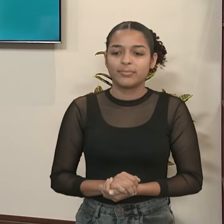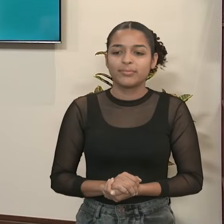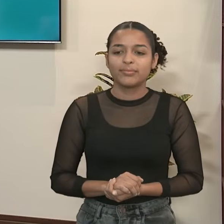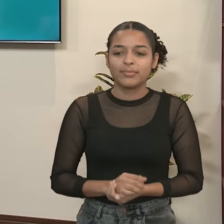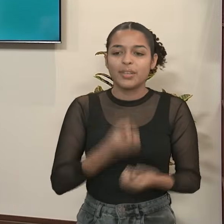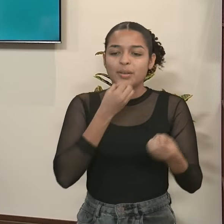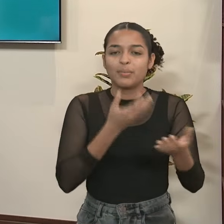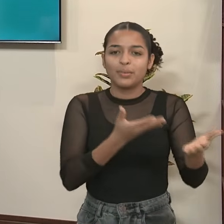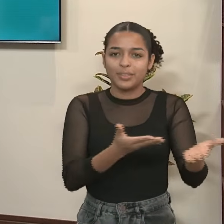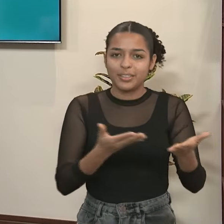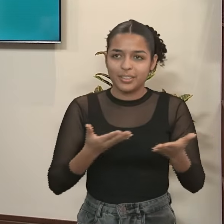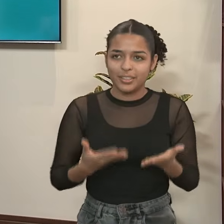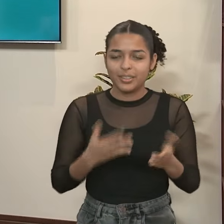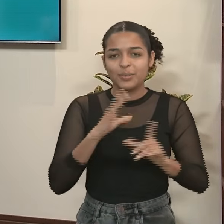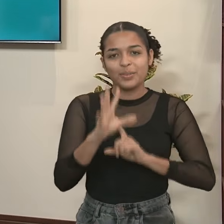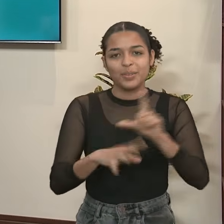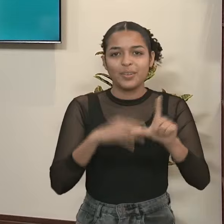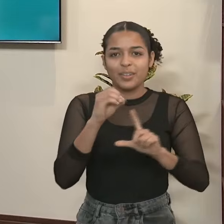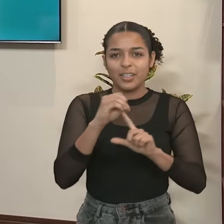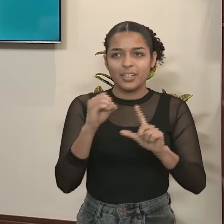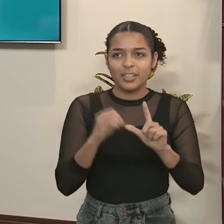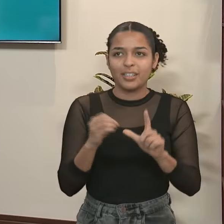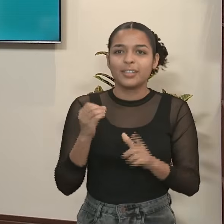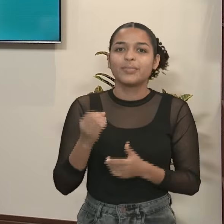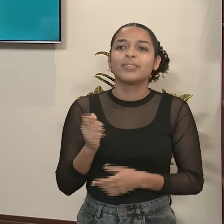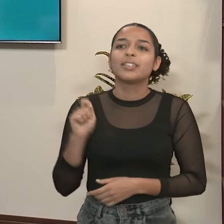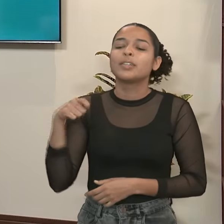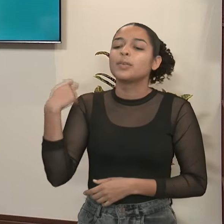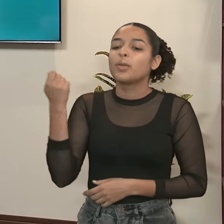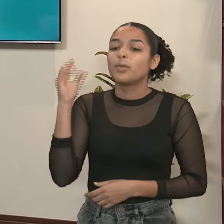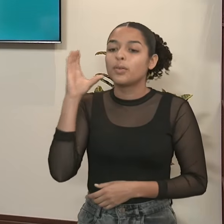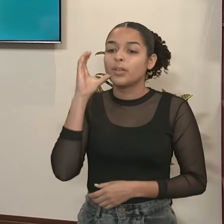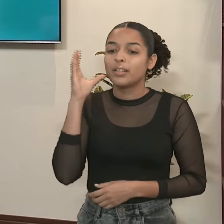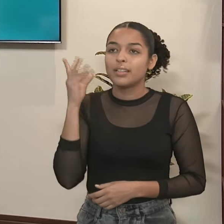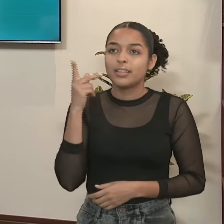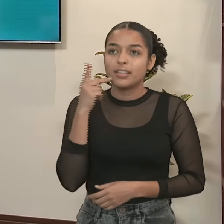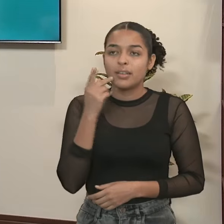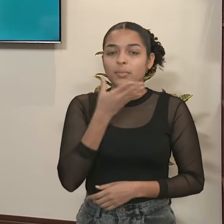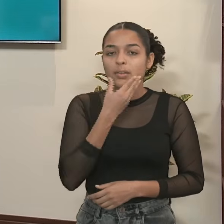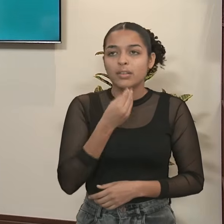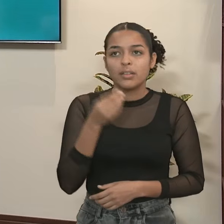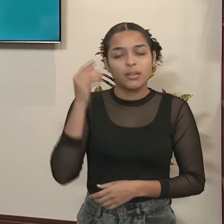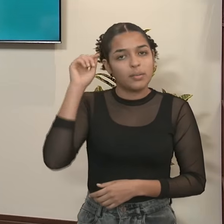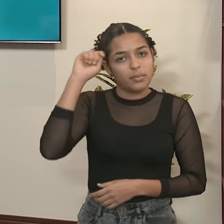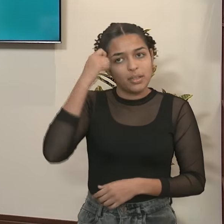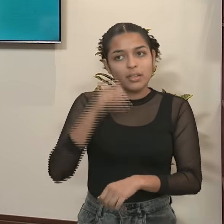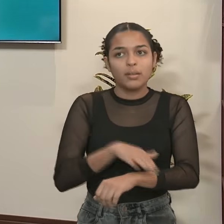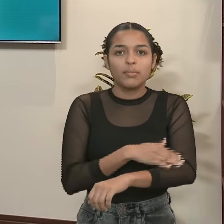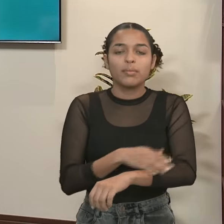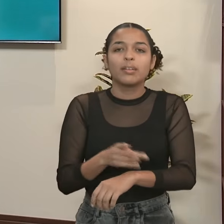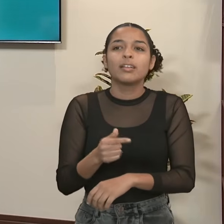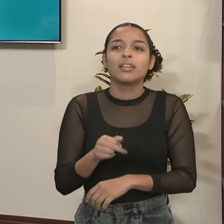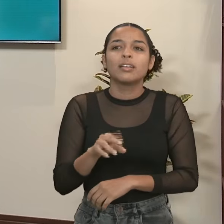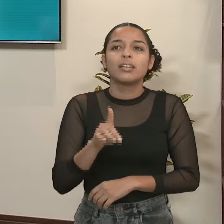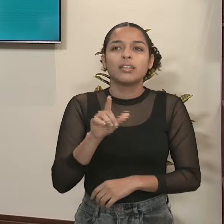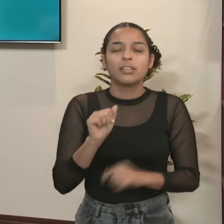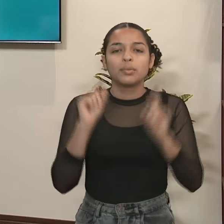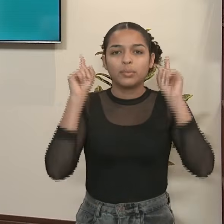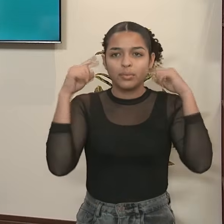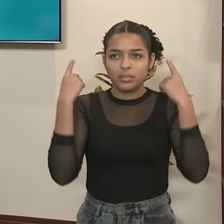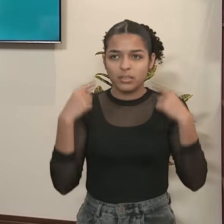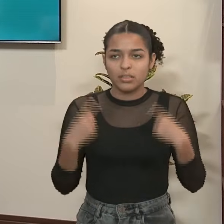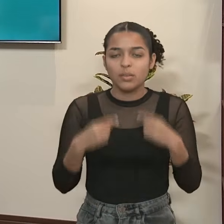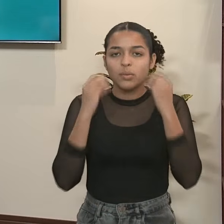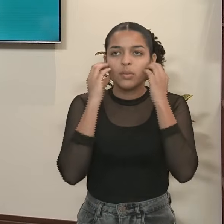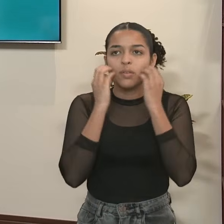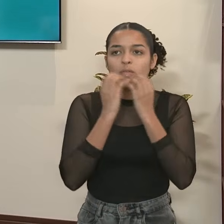Seja bem-vinda, seja bem-vindo ao Mundo UFG. Eu sou Cássio Neves, um homem negro de pele parda. Meus cabelos são cacheados e eu uso barba. A